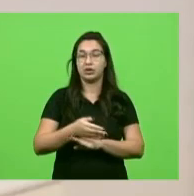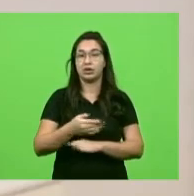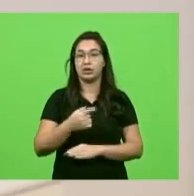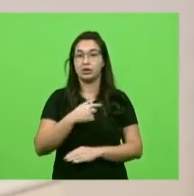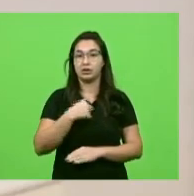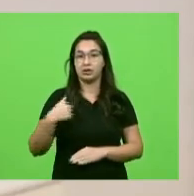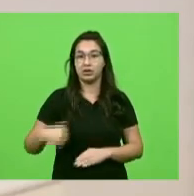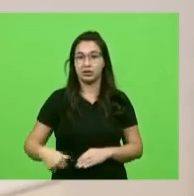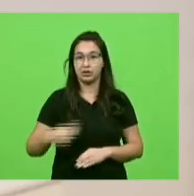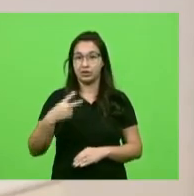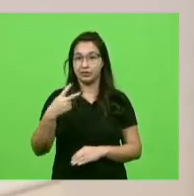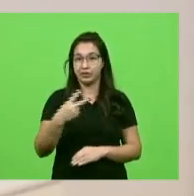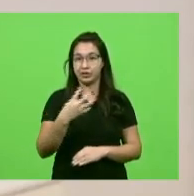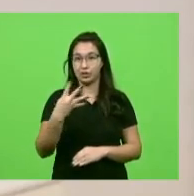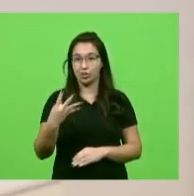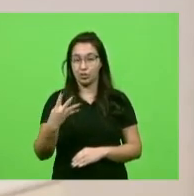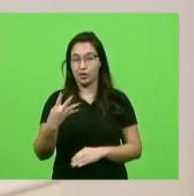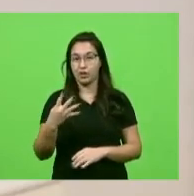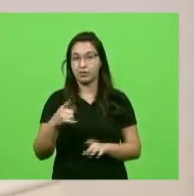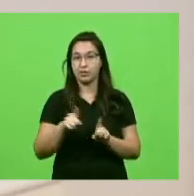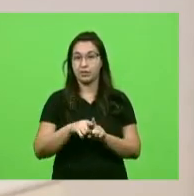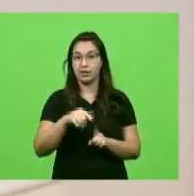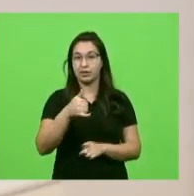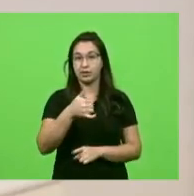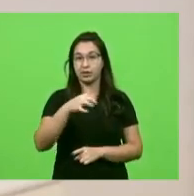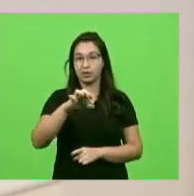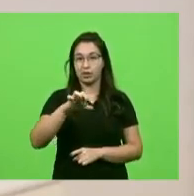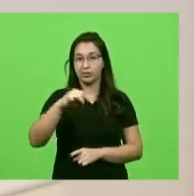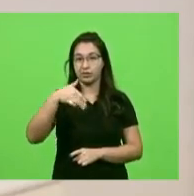29/4/2020 e 19 de maio de 2020.